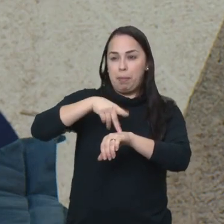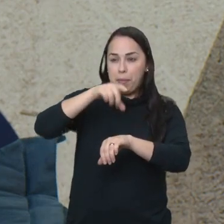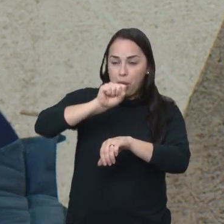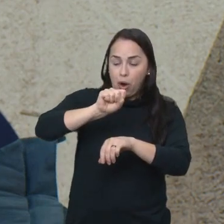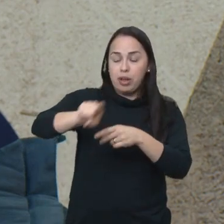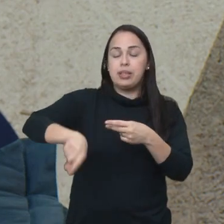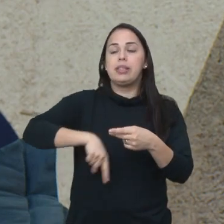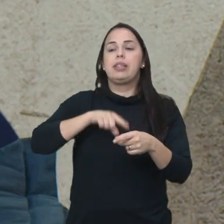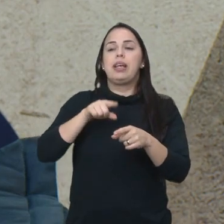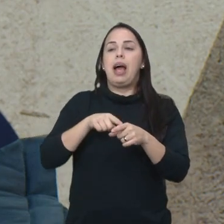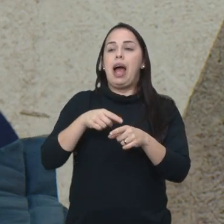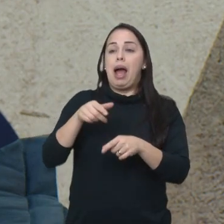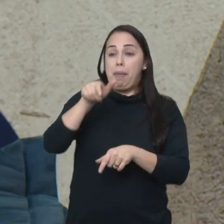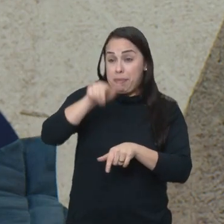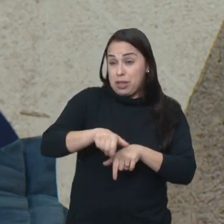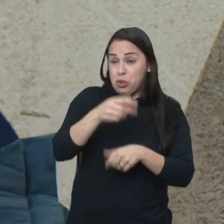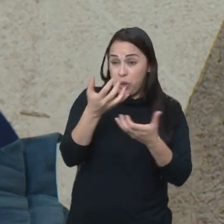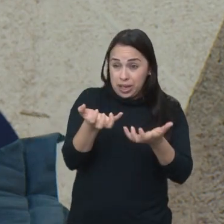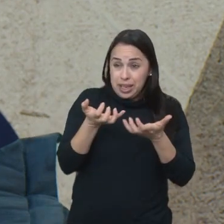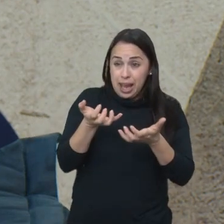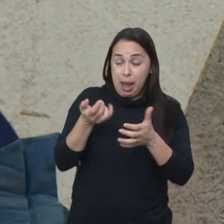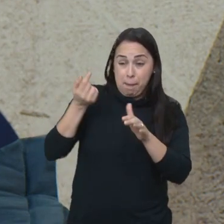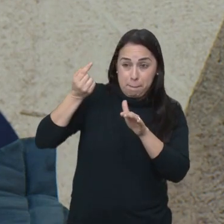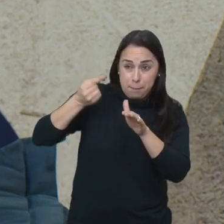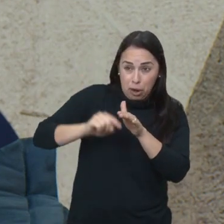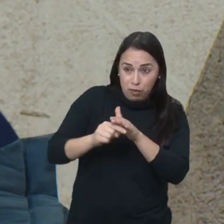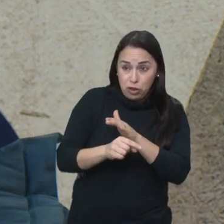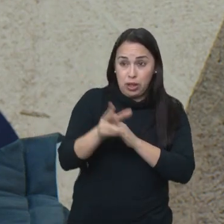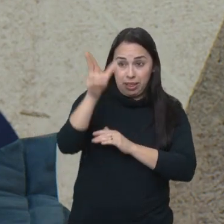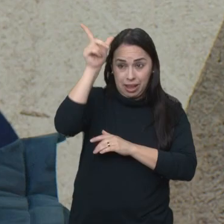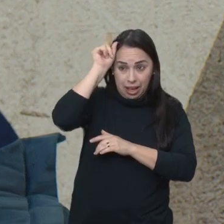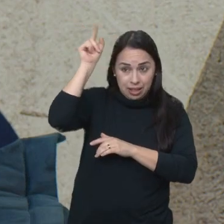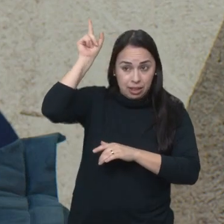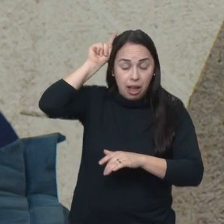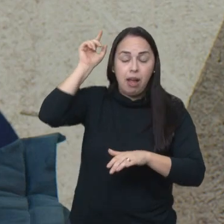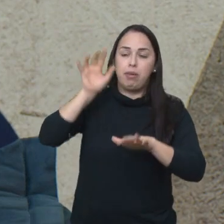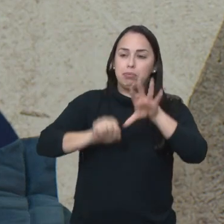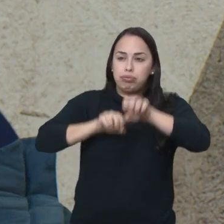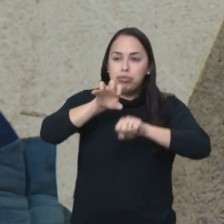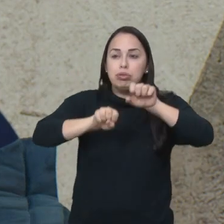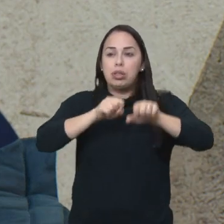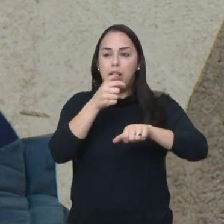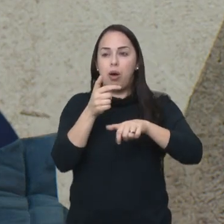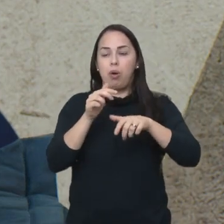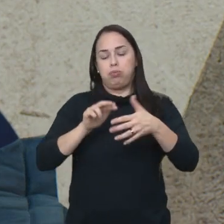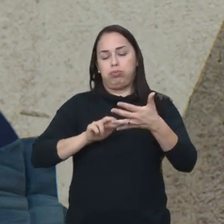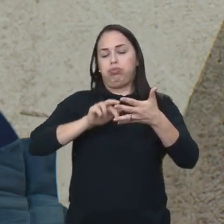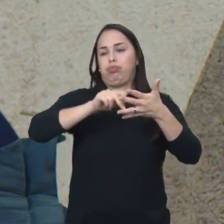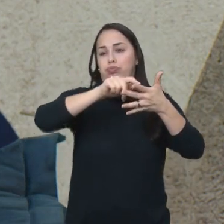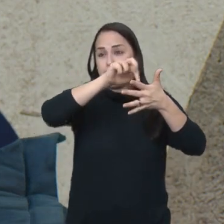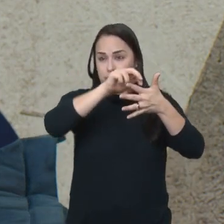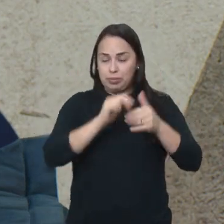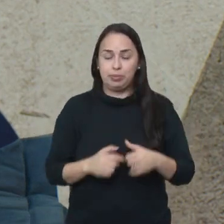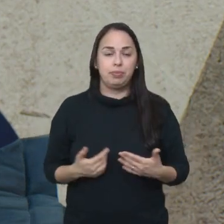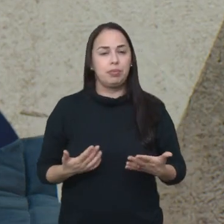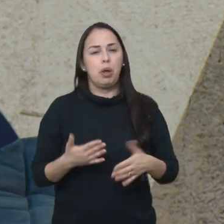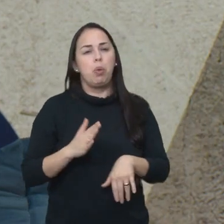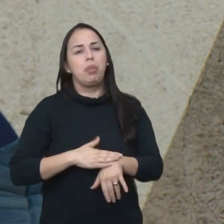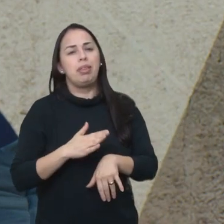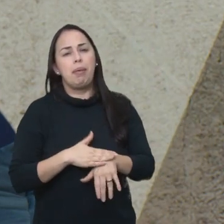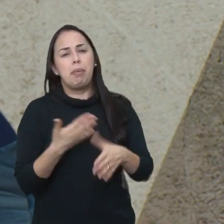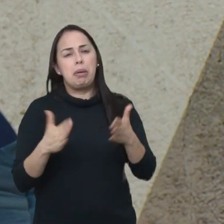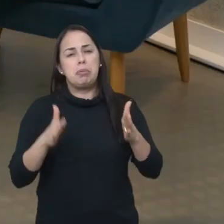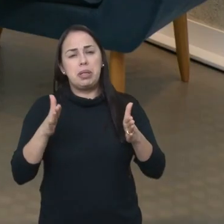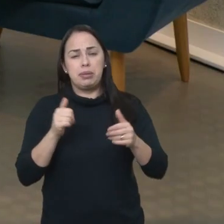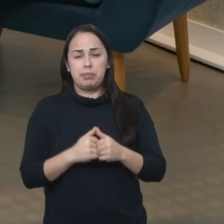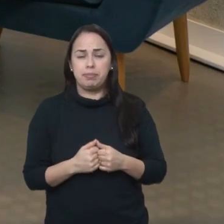medida que esse profissional, essa pessoa quer se aprofundar na carreira acadêmica, ela vai buscando outros degraus. Quanto